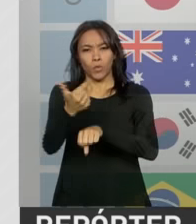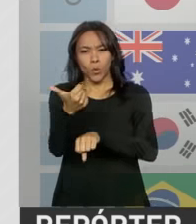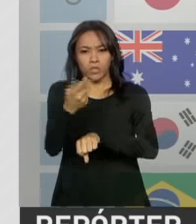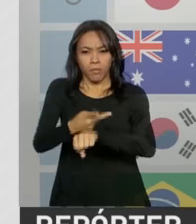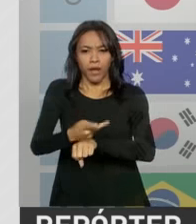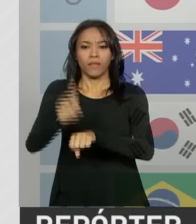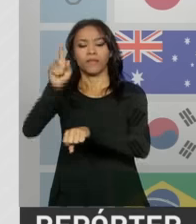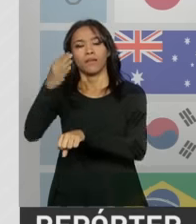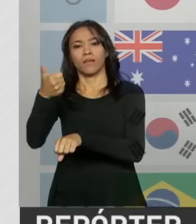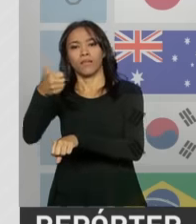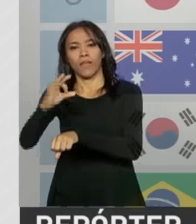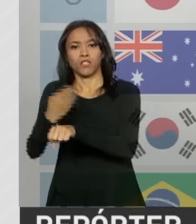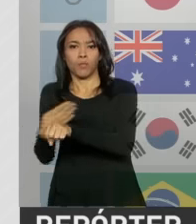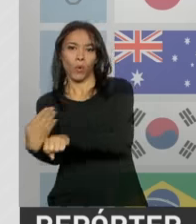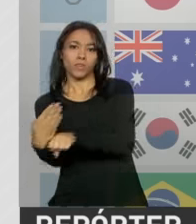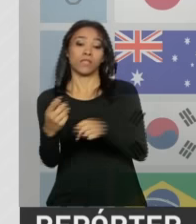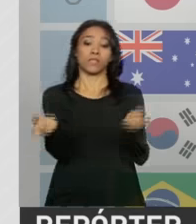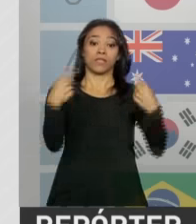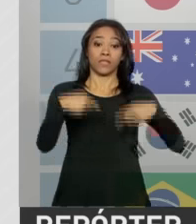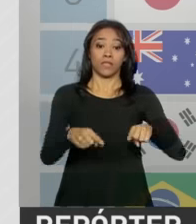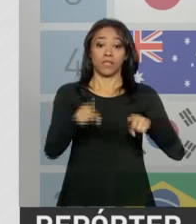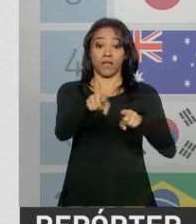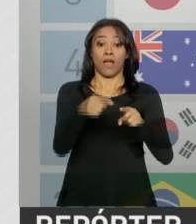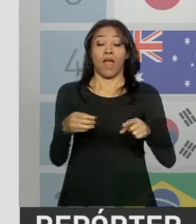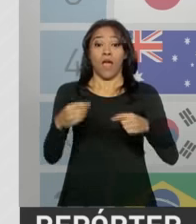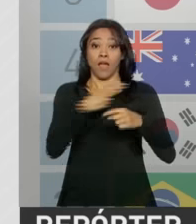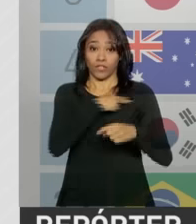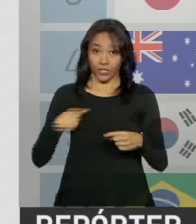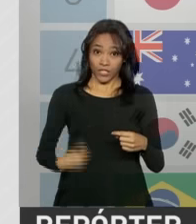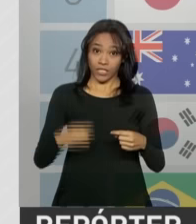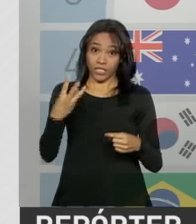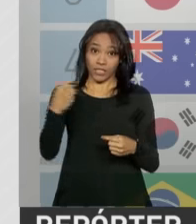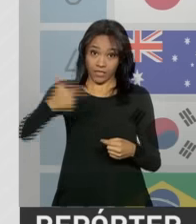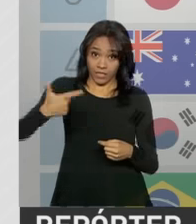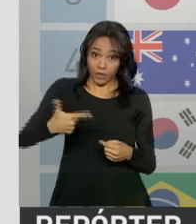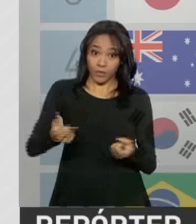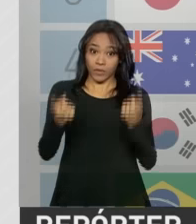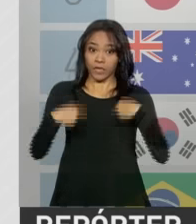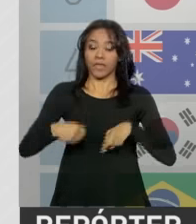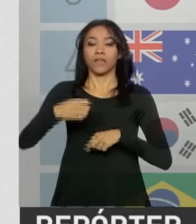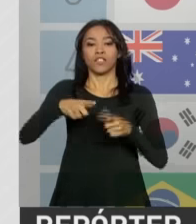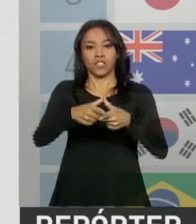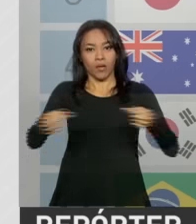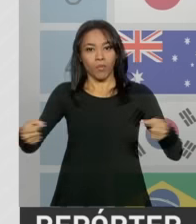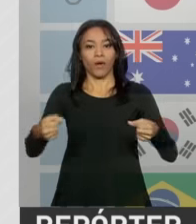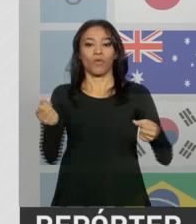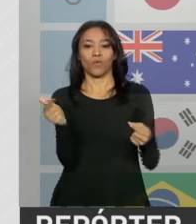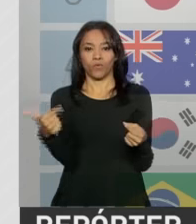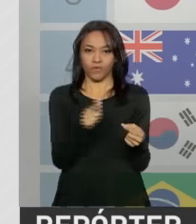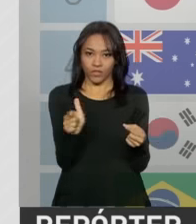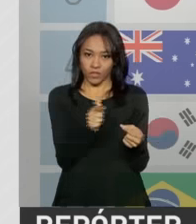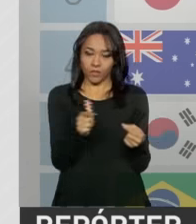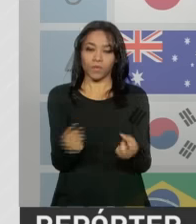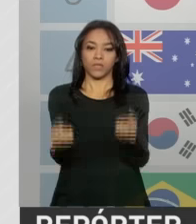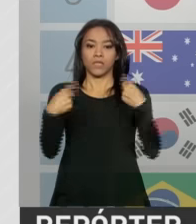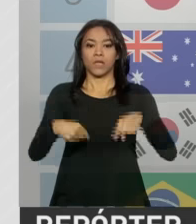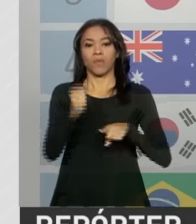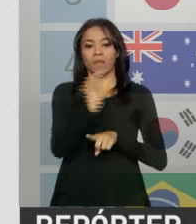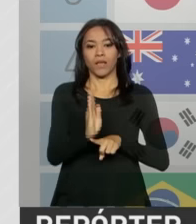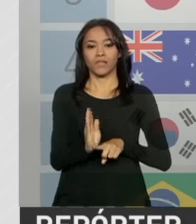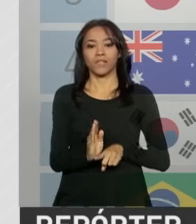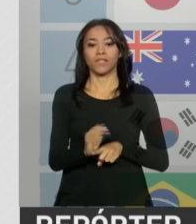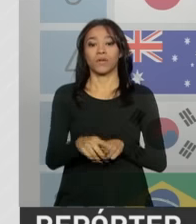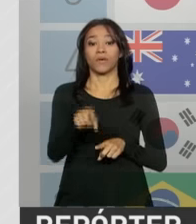10 de bronze. A China está em segundo lugar com 30 medalhas. Em terceiro, o Japão, com 22 medalhas. O Brasil está